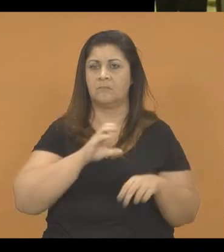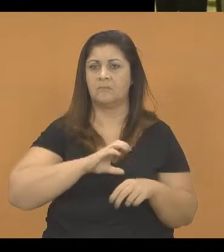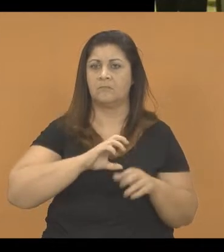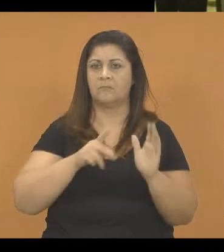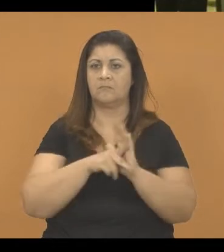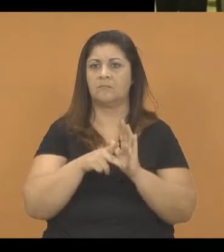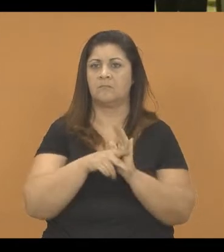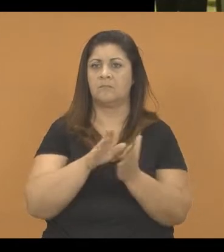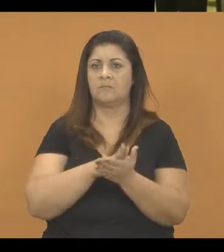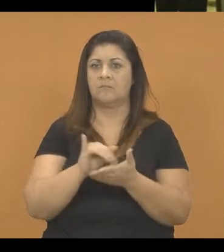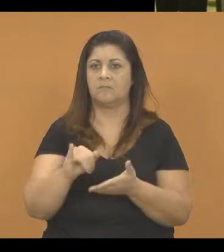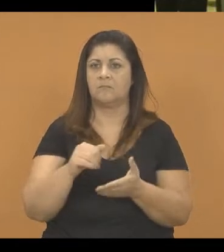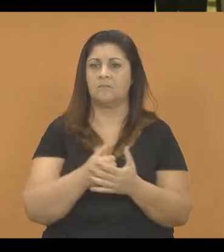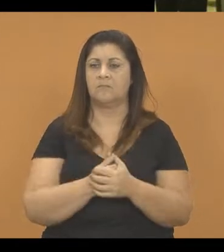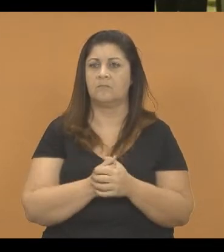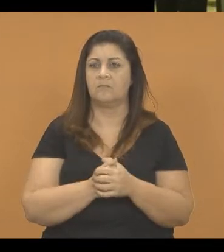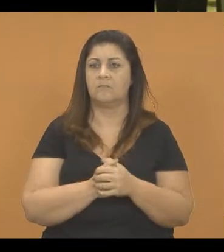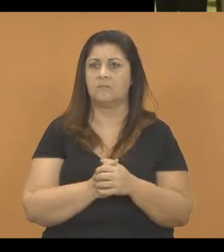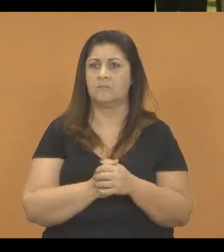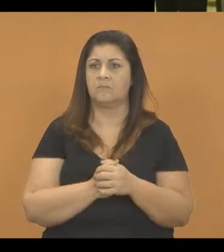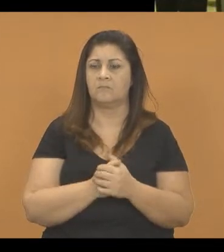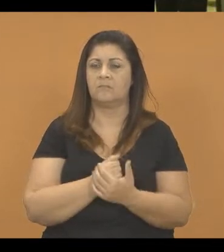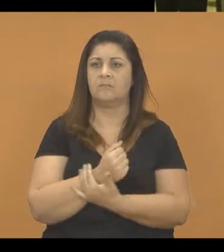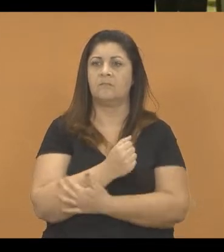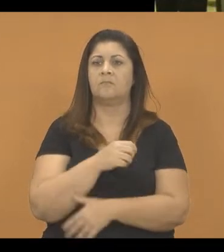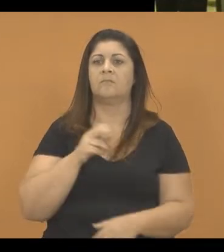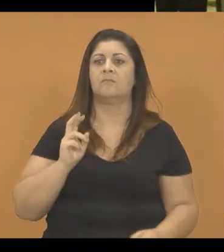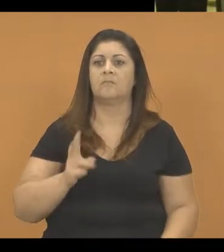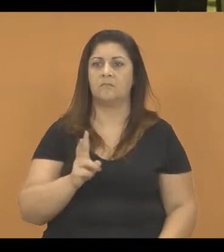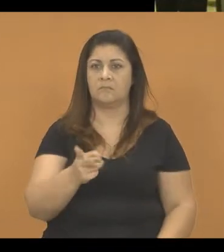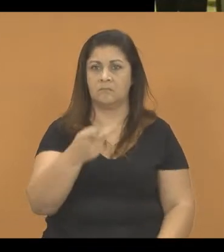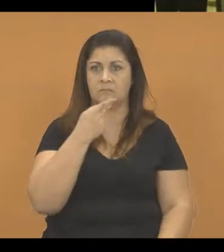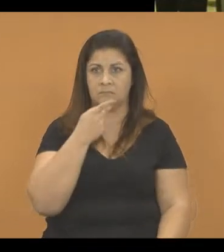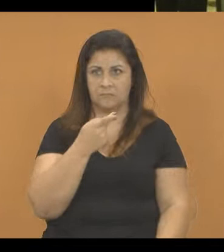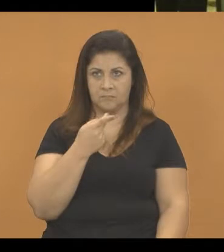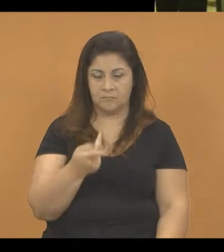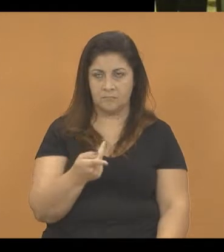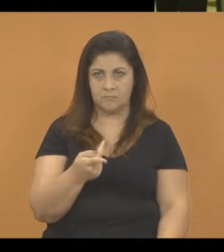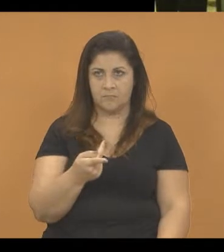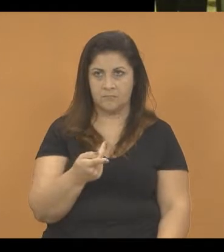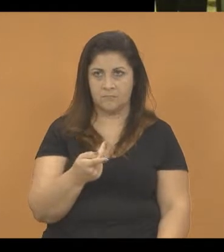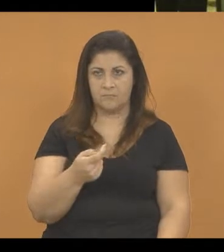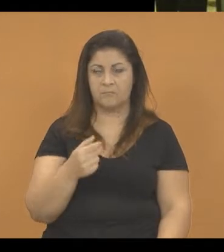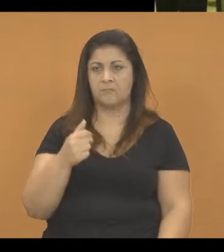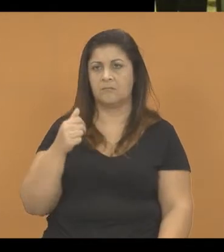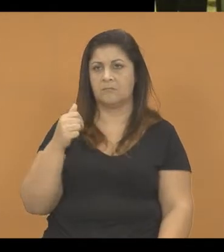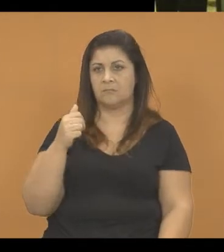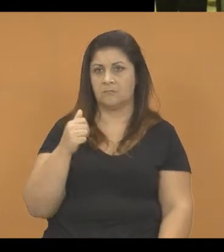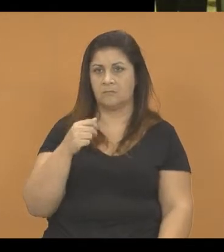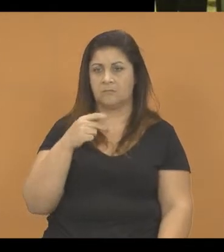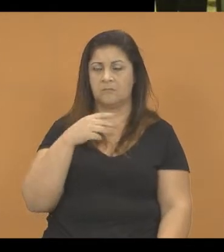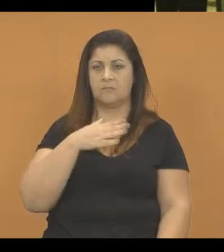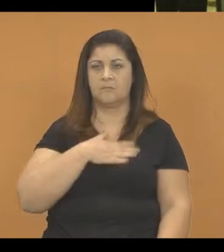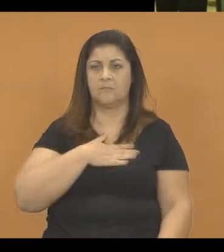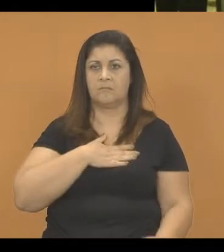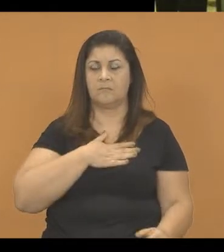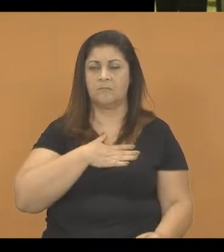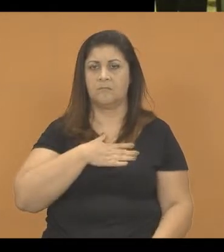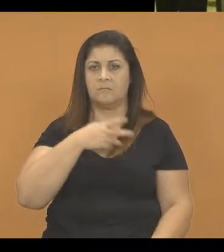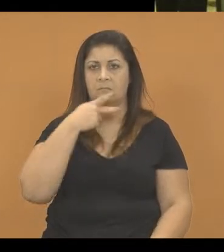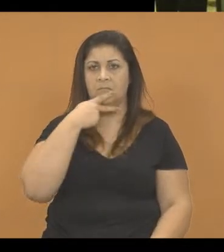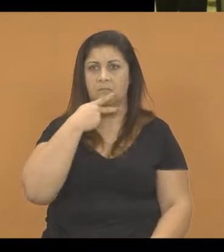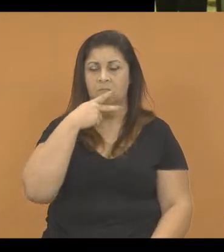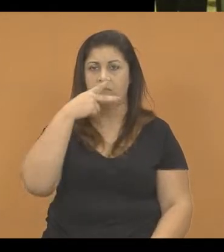sendo pr é ou sempre falei que a eu sei - o psdb não saia do psdb